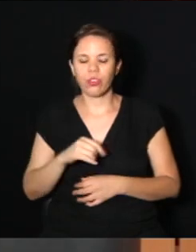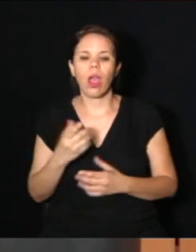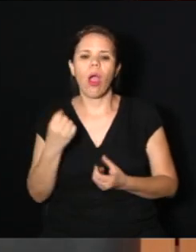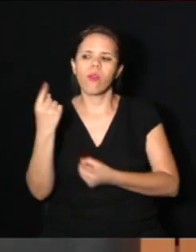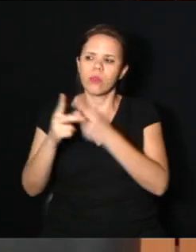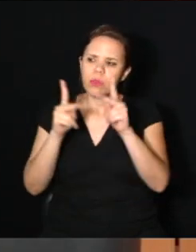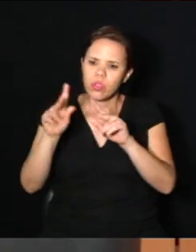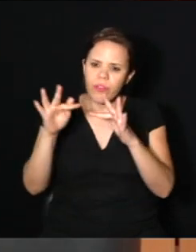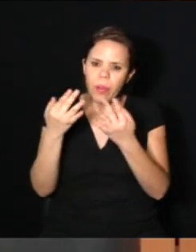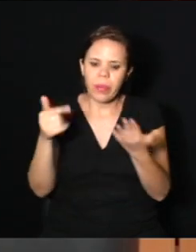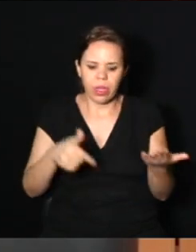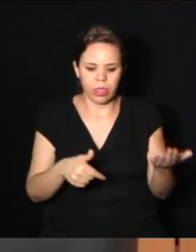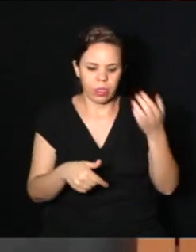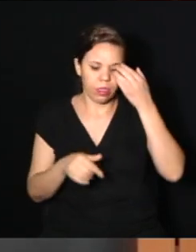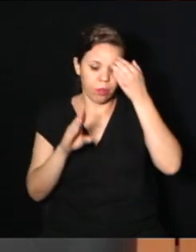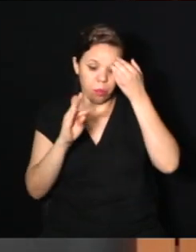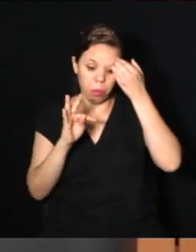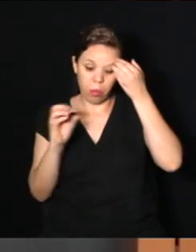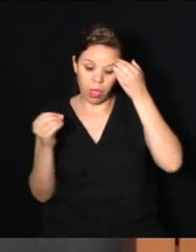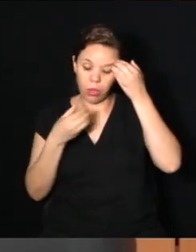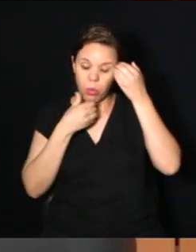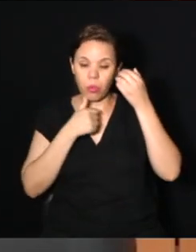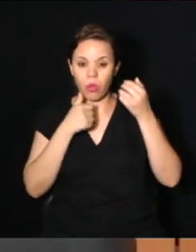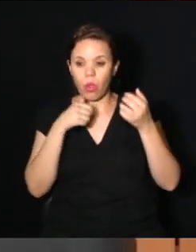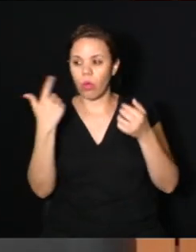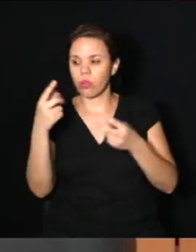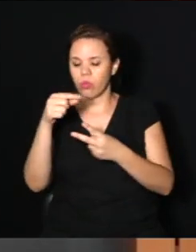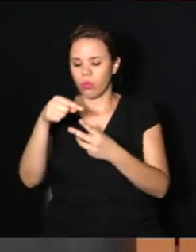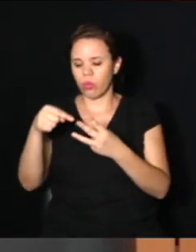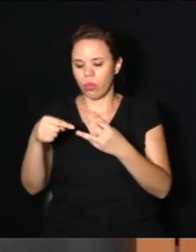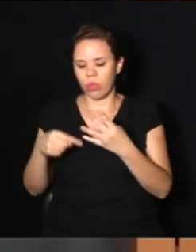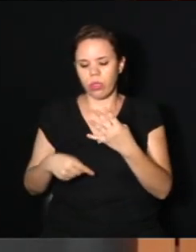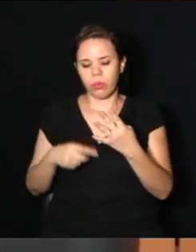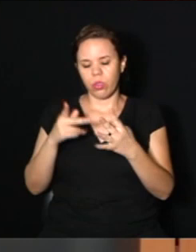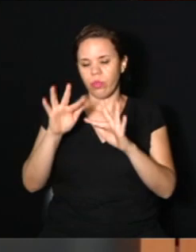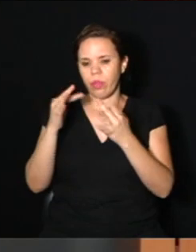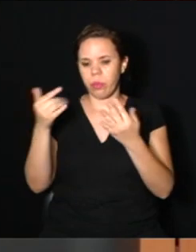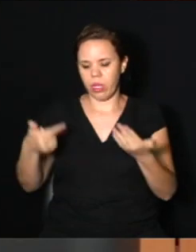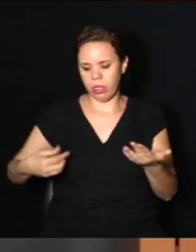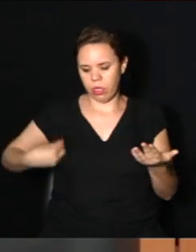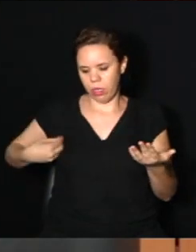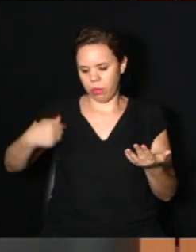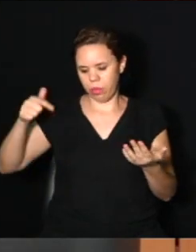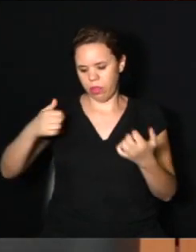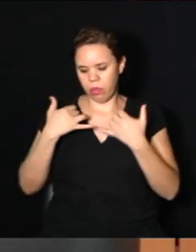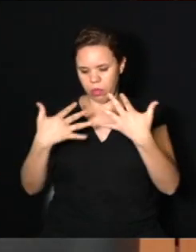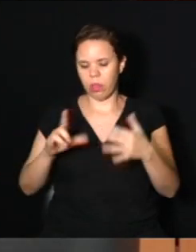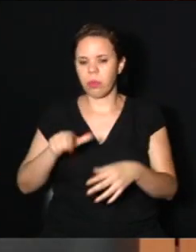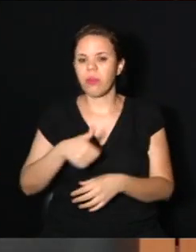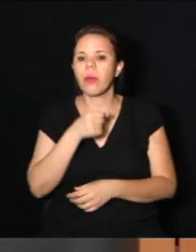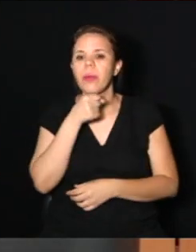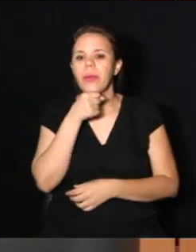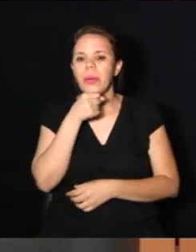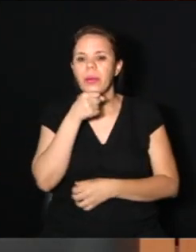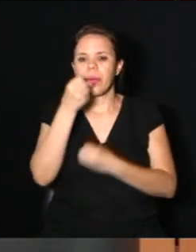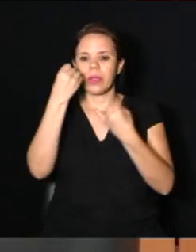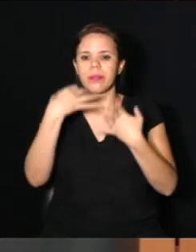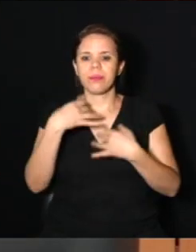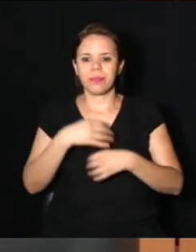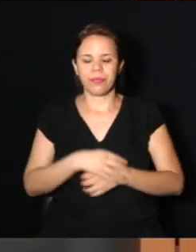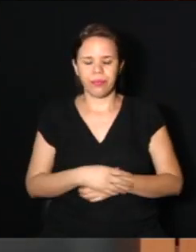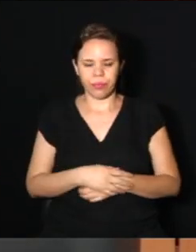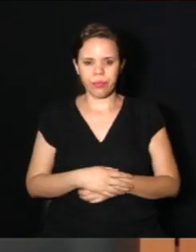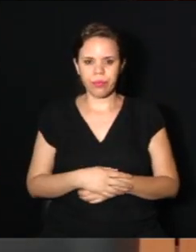família, o seu Beto, tem outra companheira ali, mais 2 ou 3 de família que está ali, que vão usar o microfone para estar esclarecendo, e